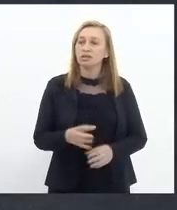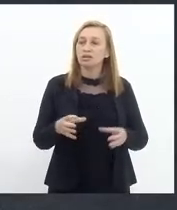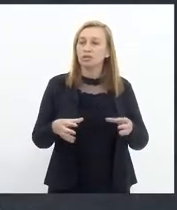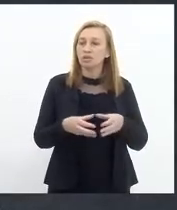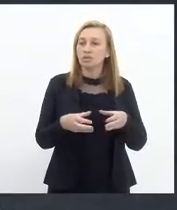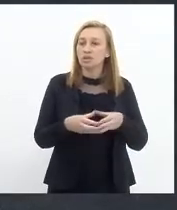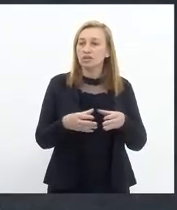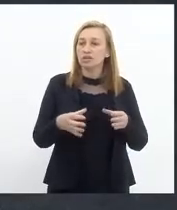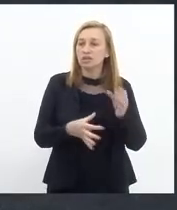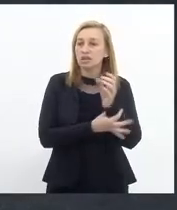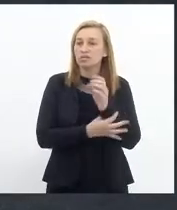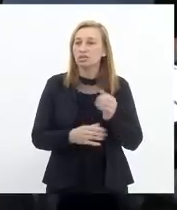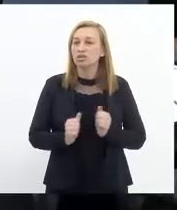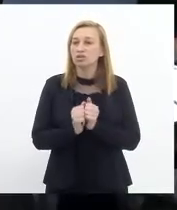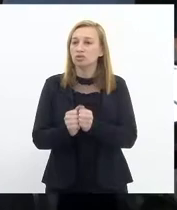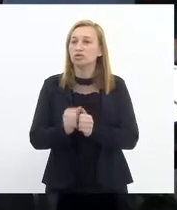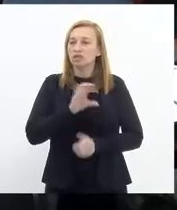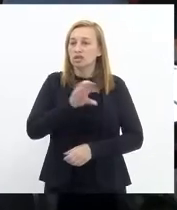parecer da CCJ.